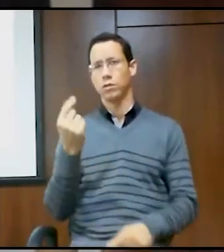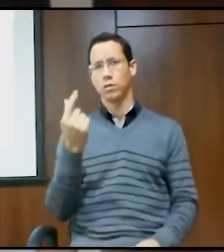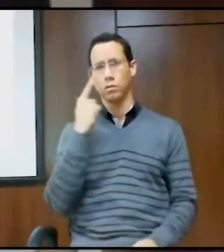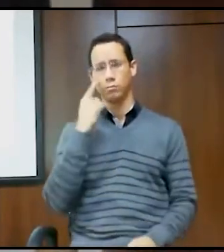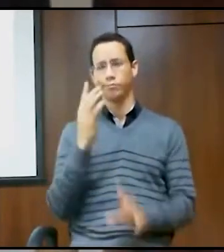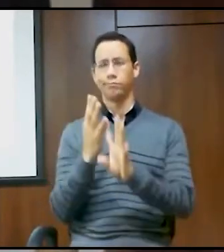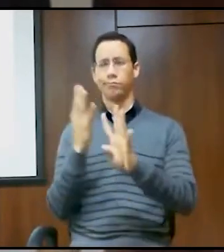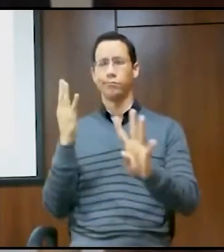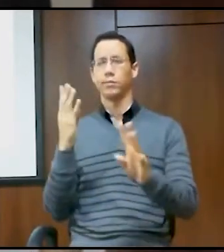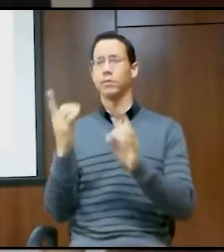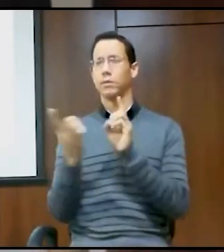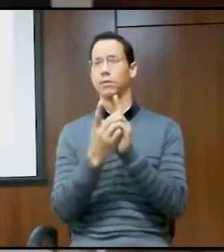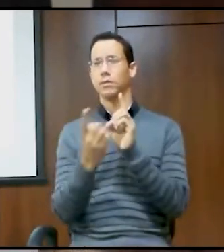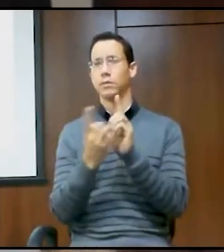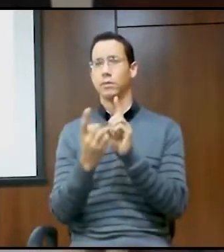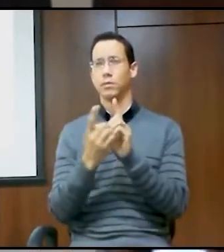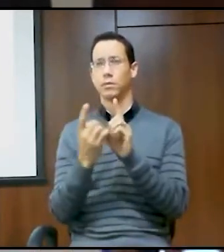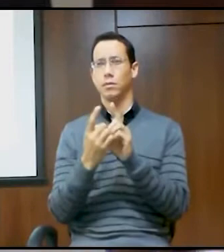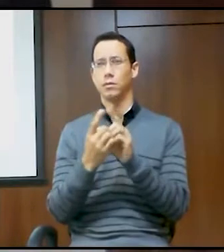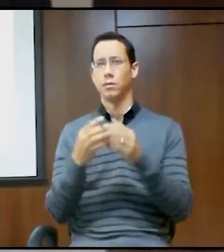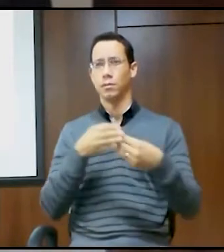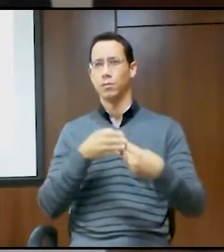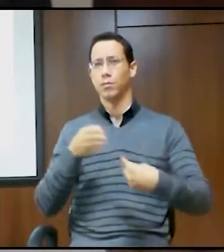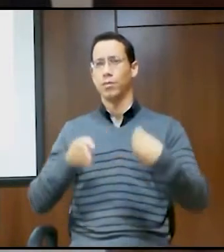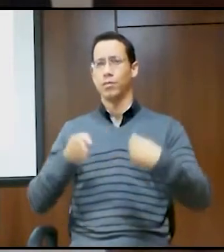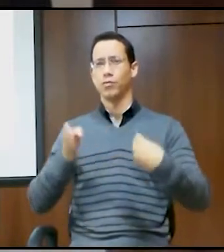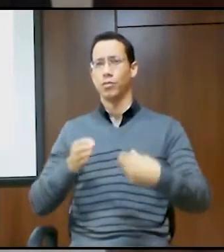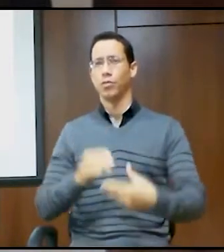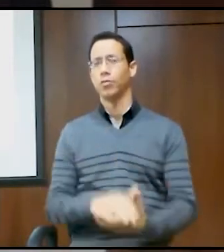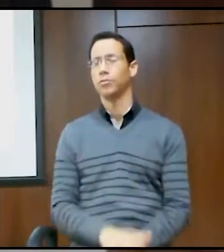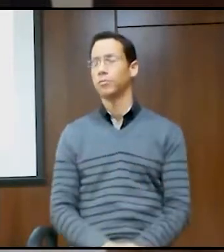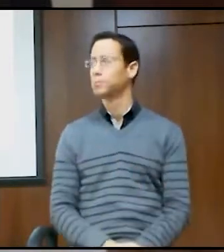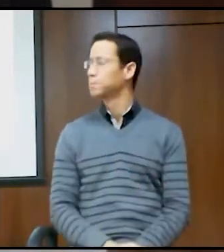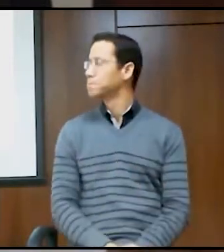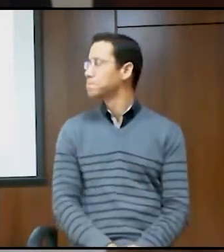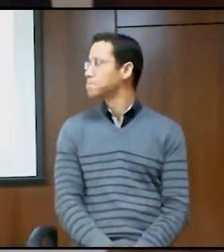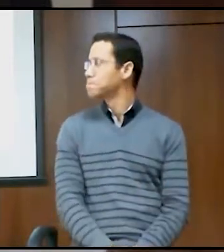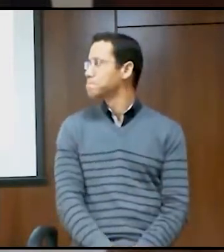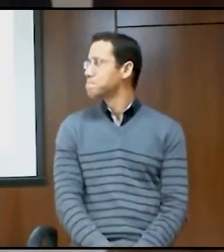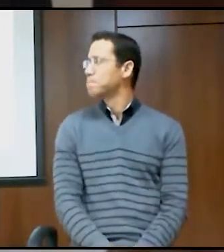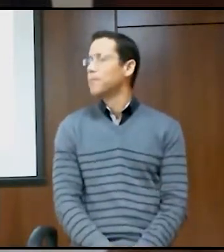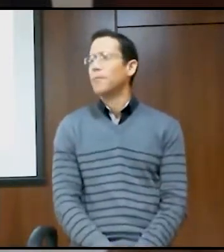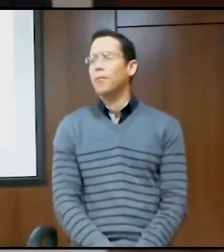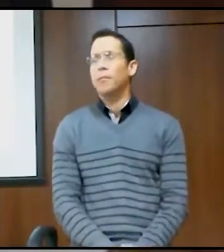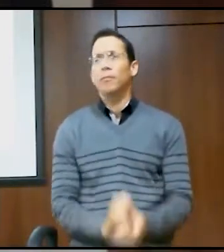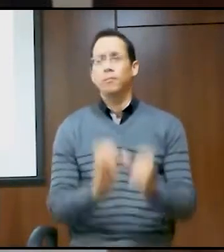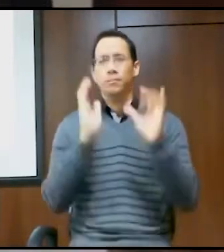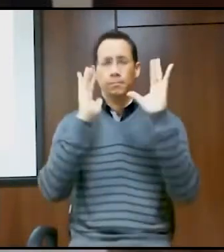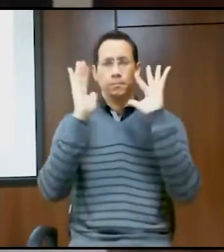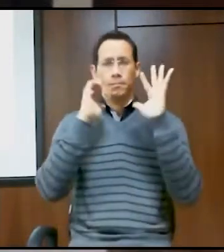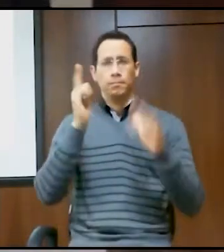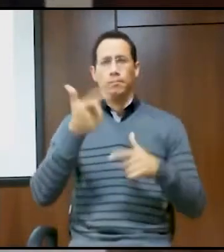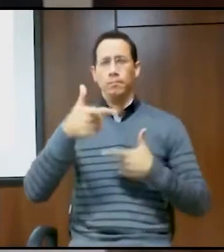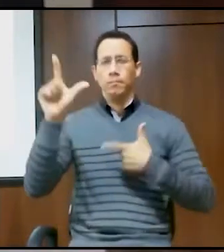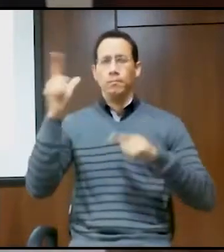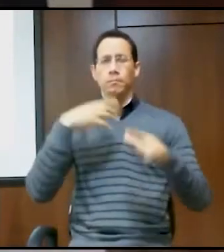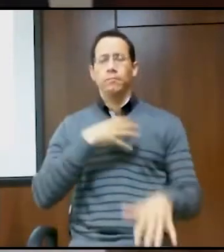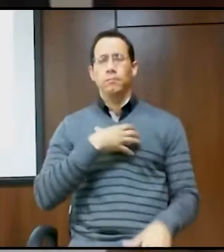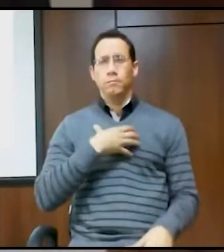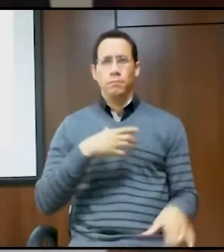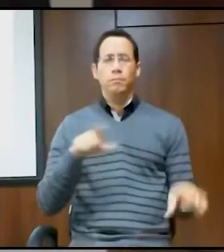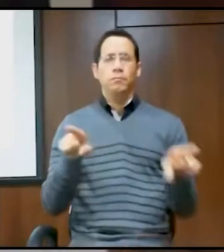do atendimento, né, provisório. E assim, construir esse imaginário de que há outras formas também é importante